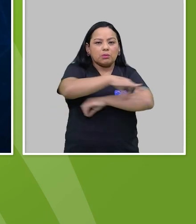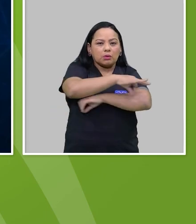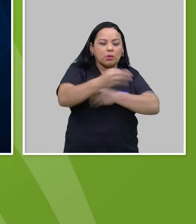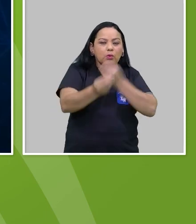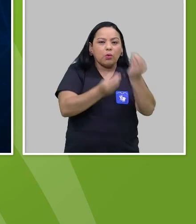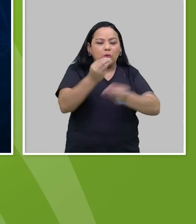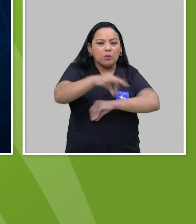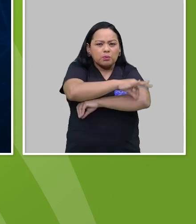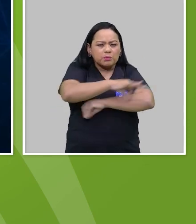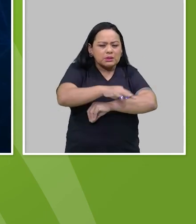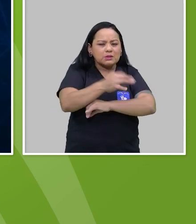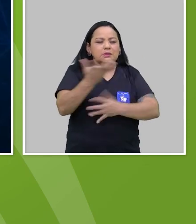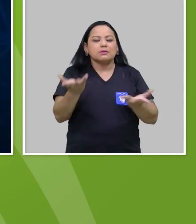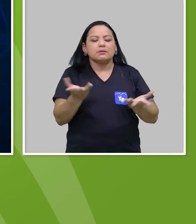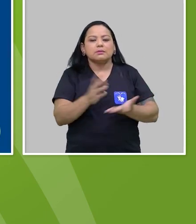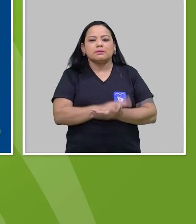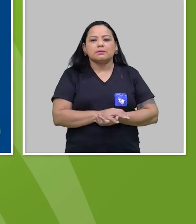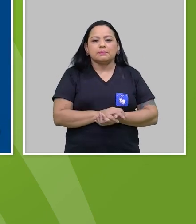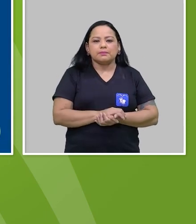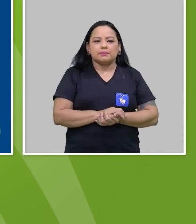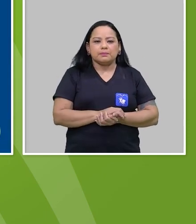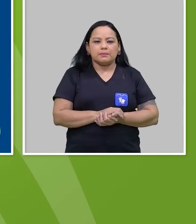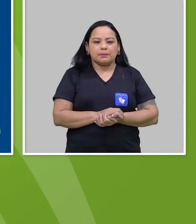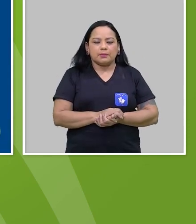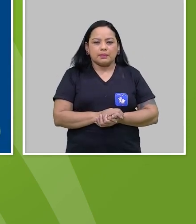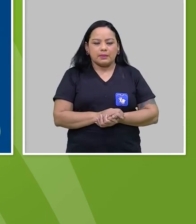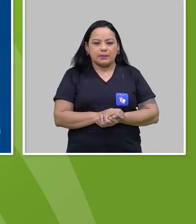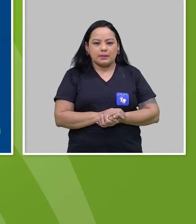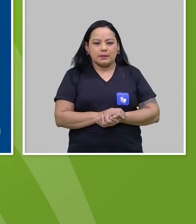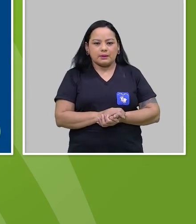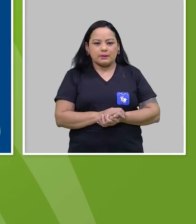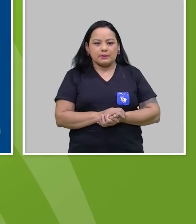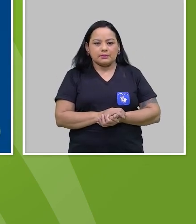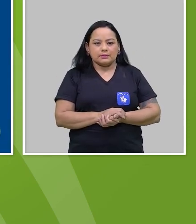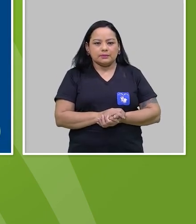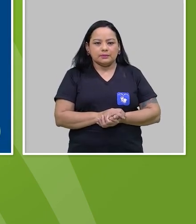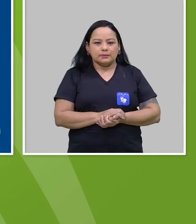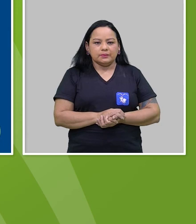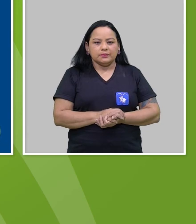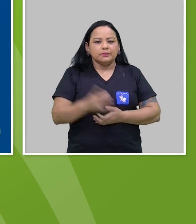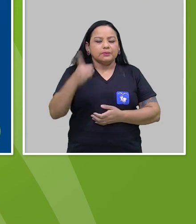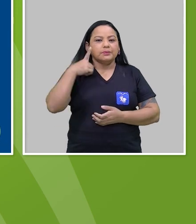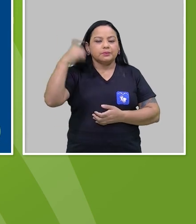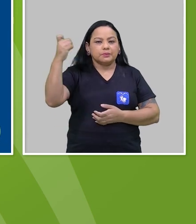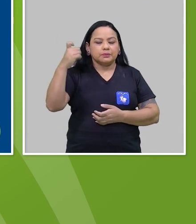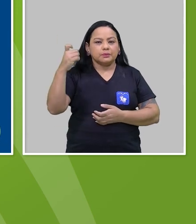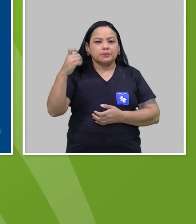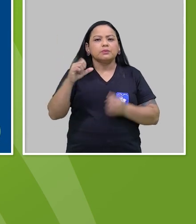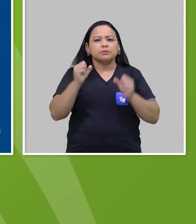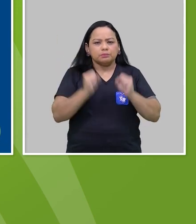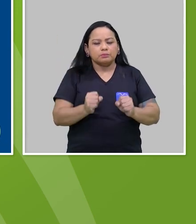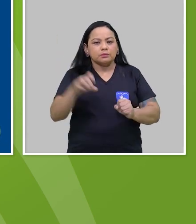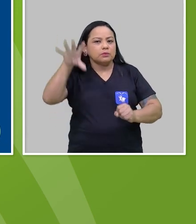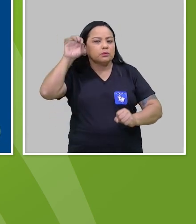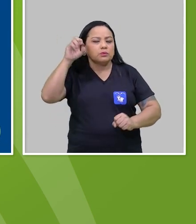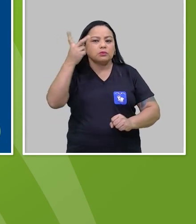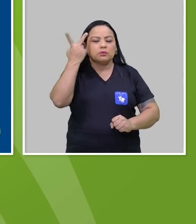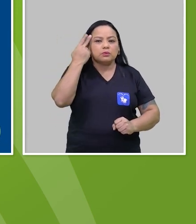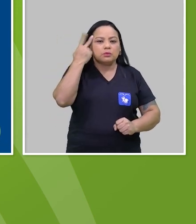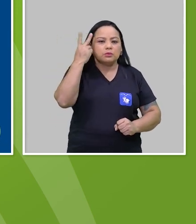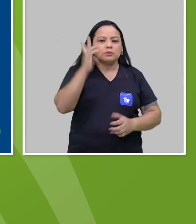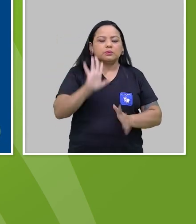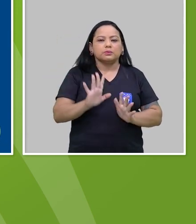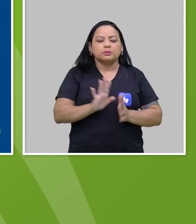no nosso espectro sonoro. Então, olha aí, gente. Os sons audíveis, normalmente, não